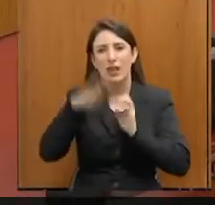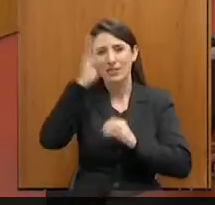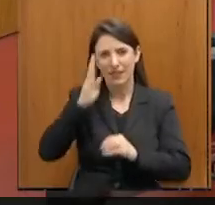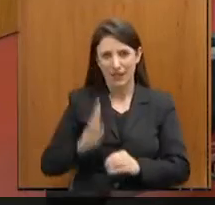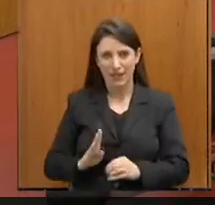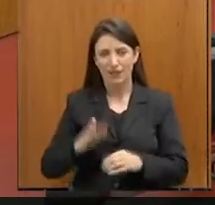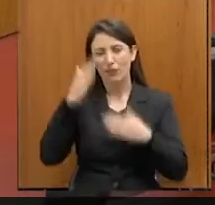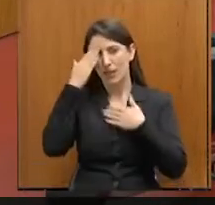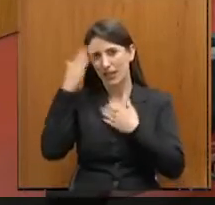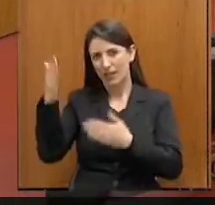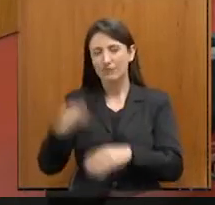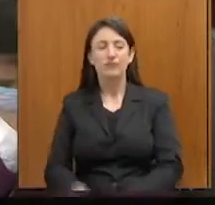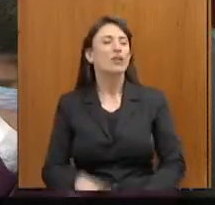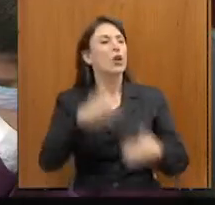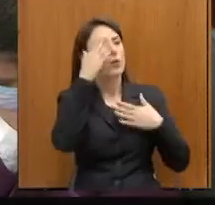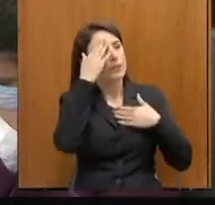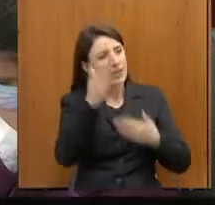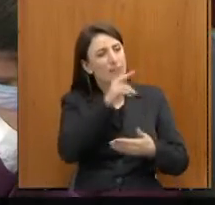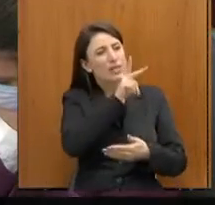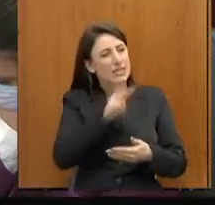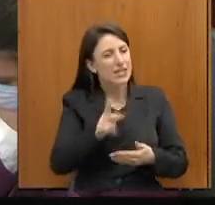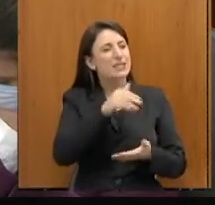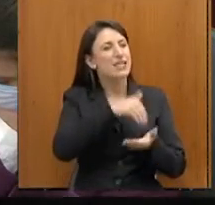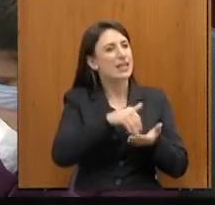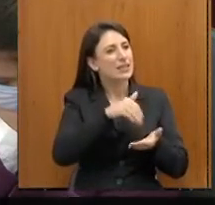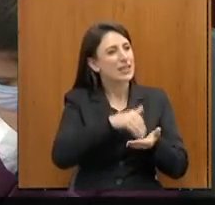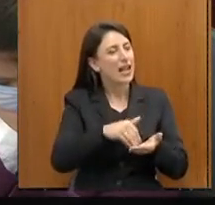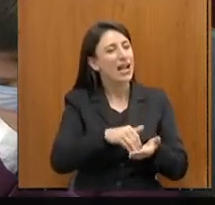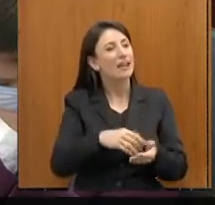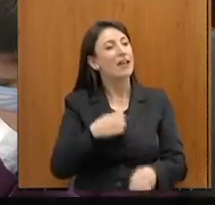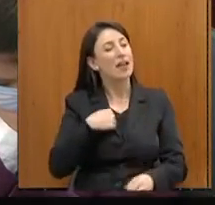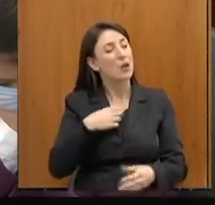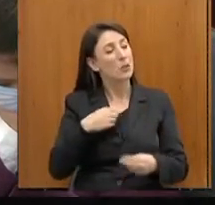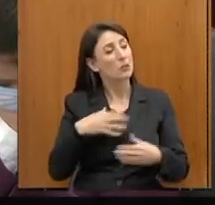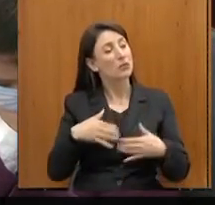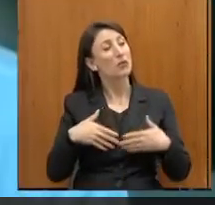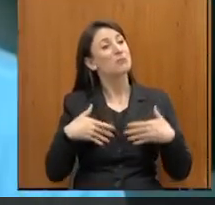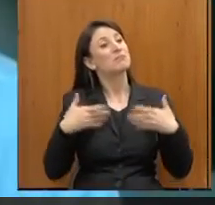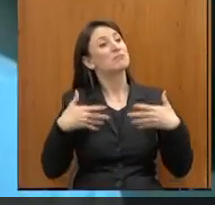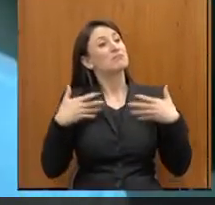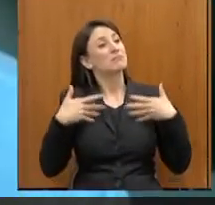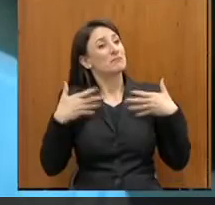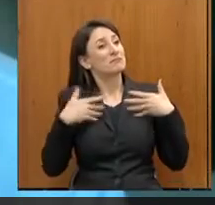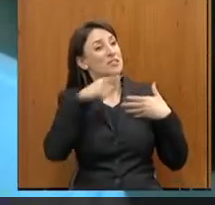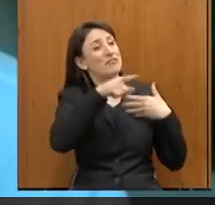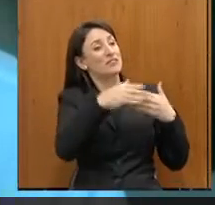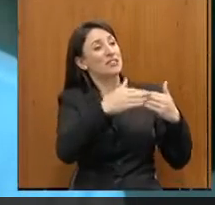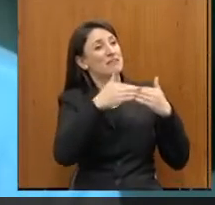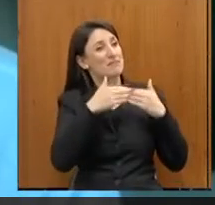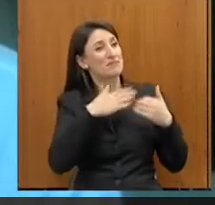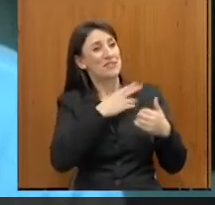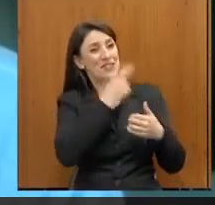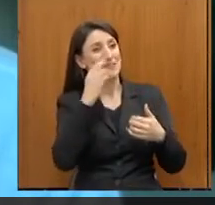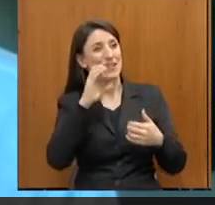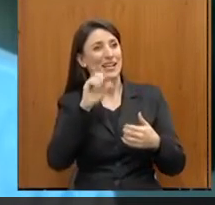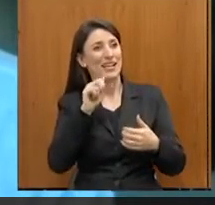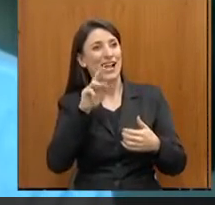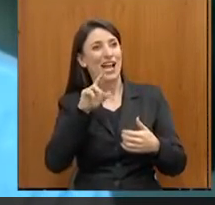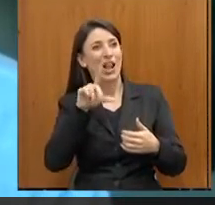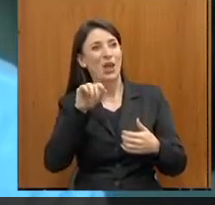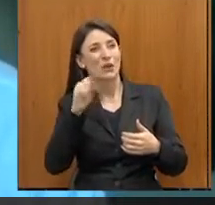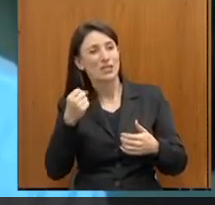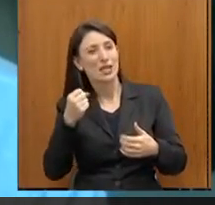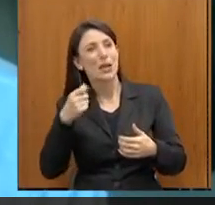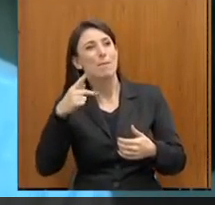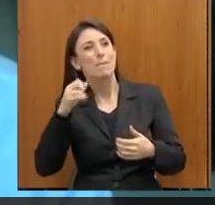e obrigado Presidente secretário me honra muito ter o meu nome como Carlos Pimenta Mas o meu pai foi me dá Carlos